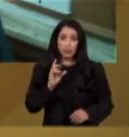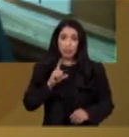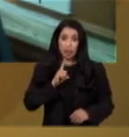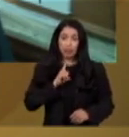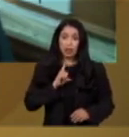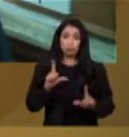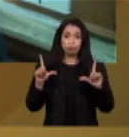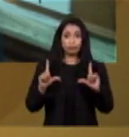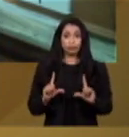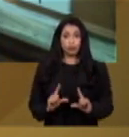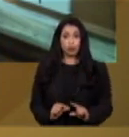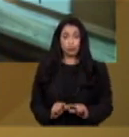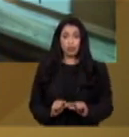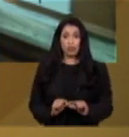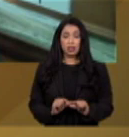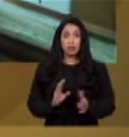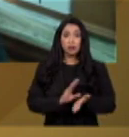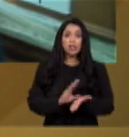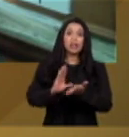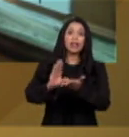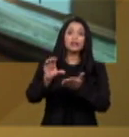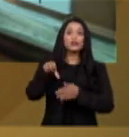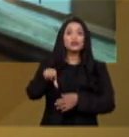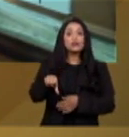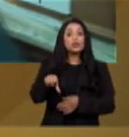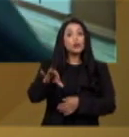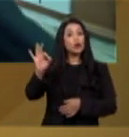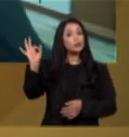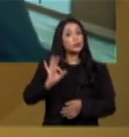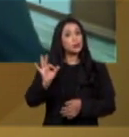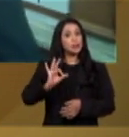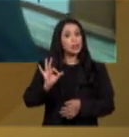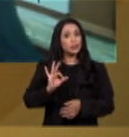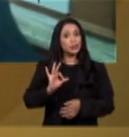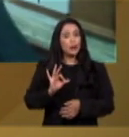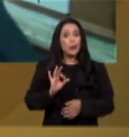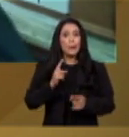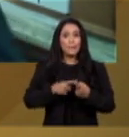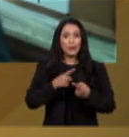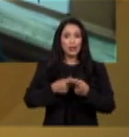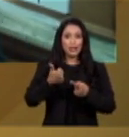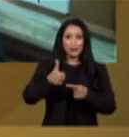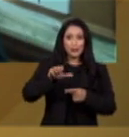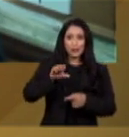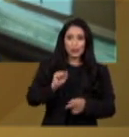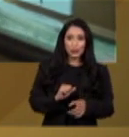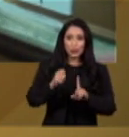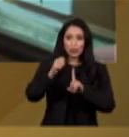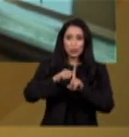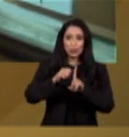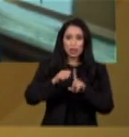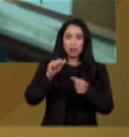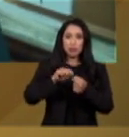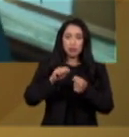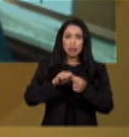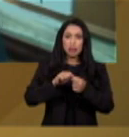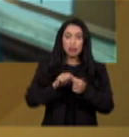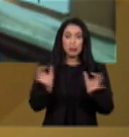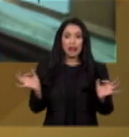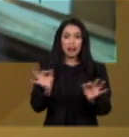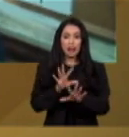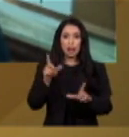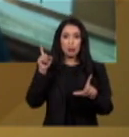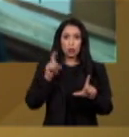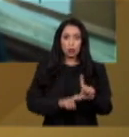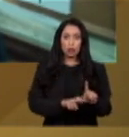quanto ao crédito de 9%, porque nos 18 meses que tem a fazenda para liquidar o débito,